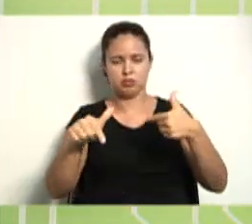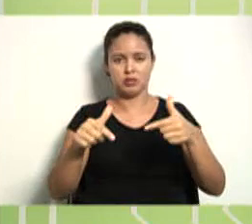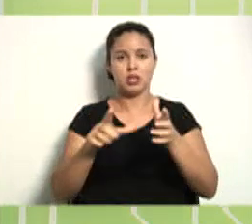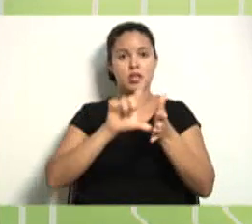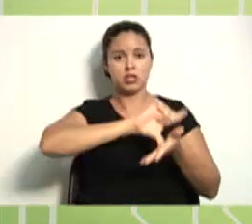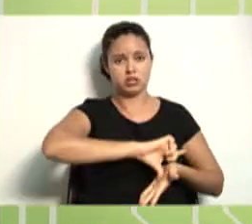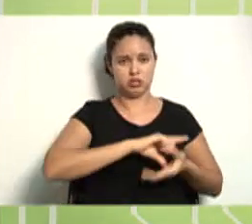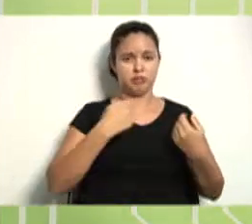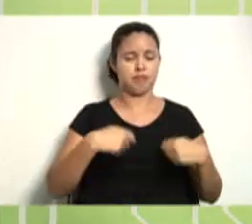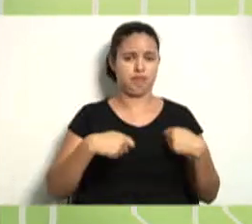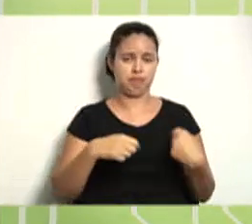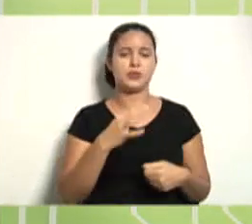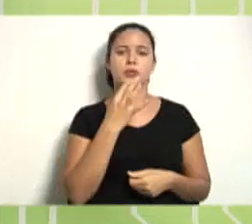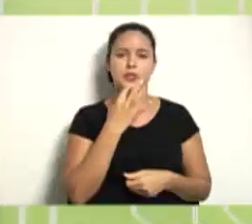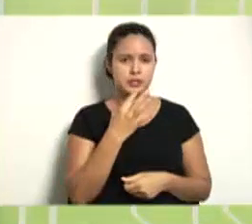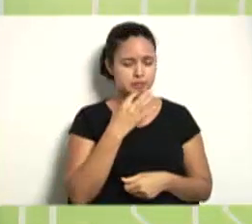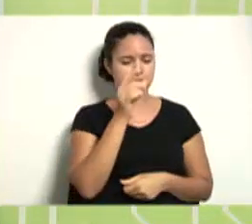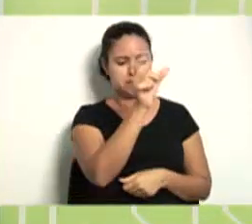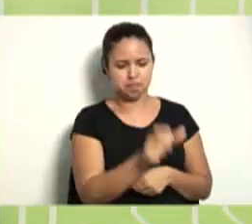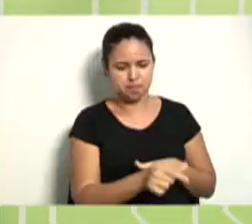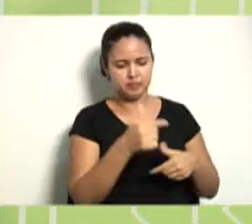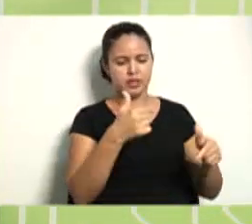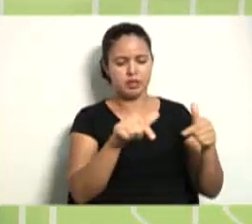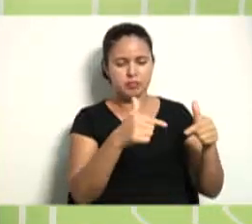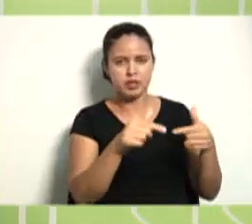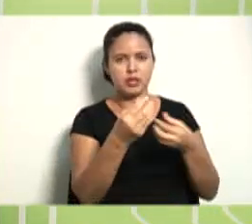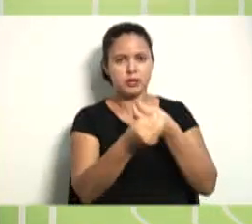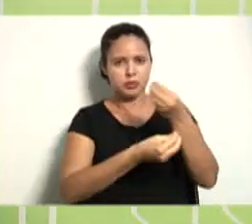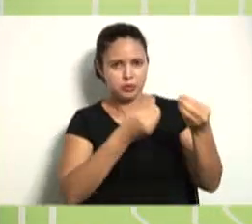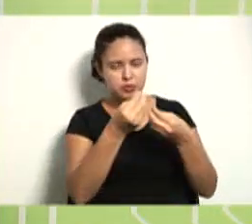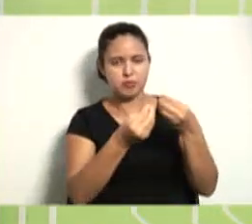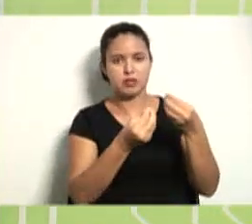a respeito do trabalho, né? Antes de entrar na casa